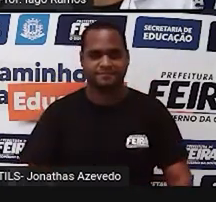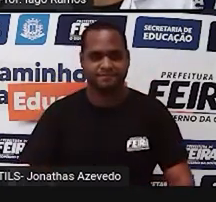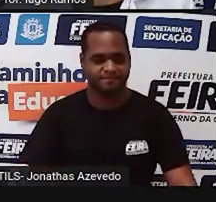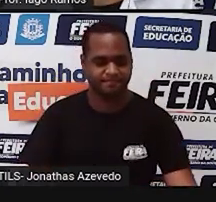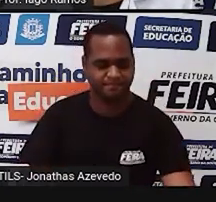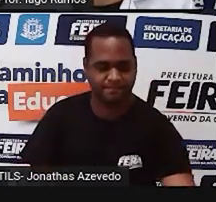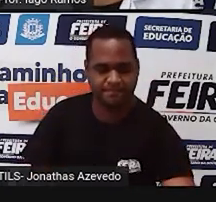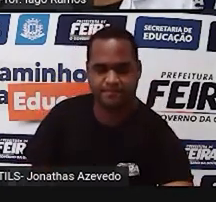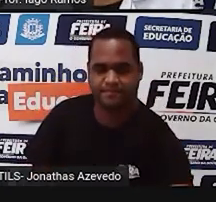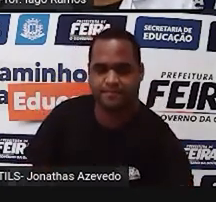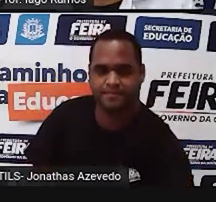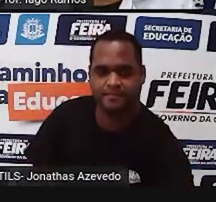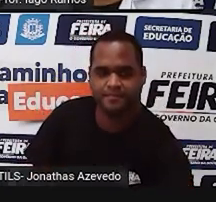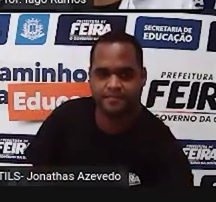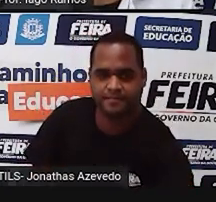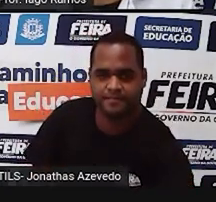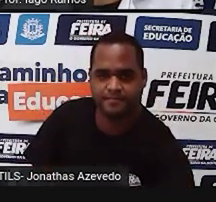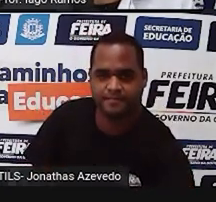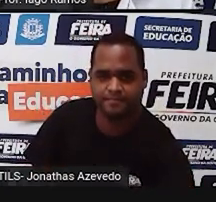aí